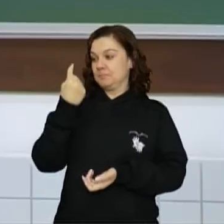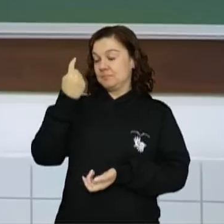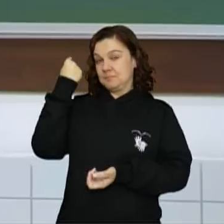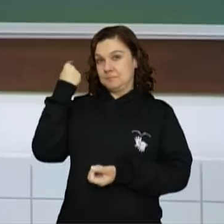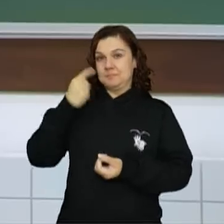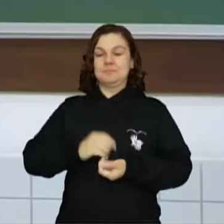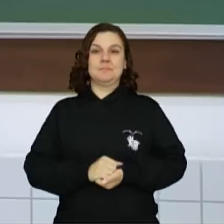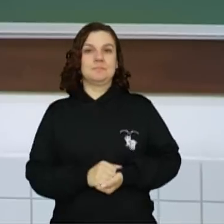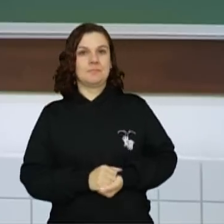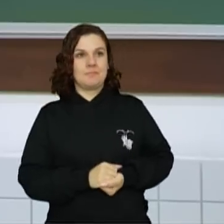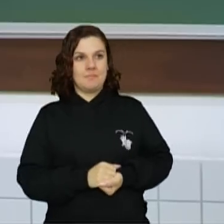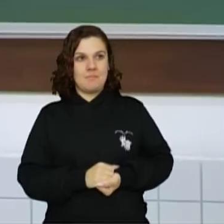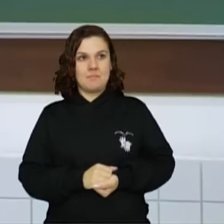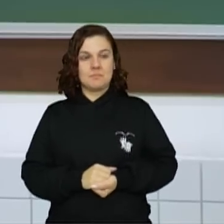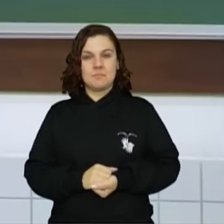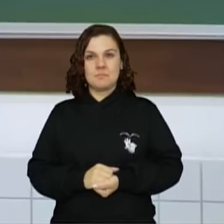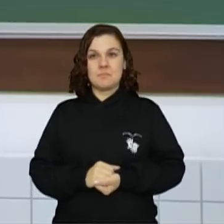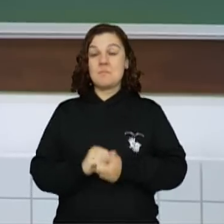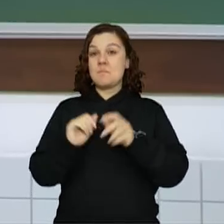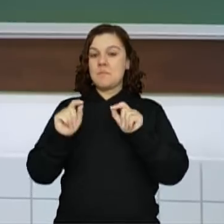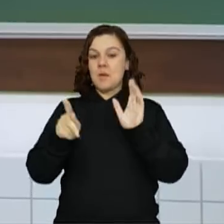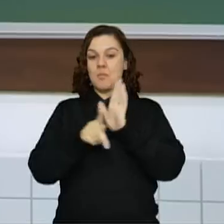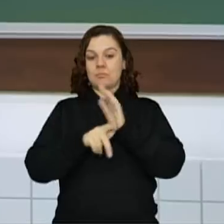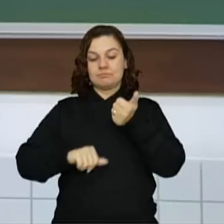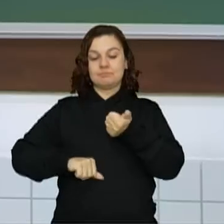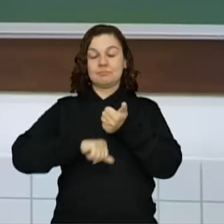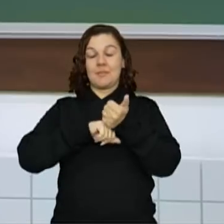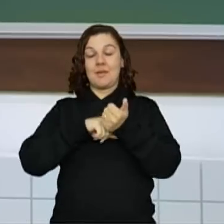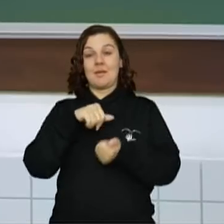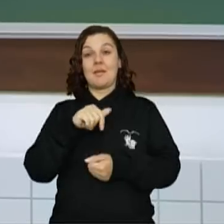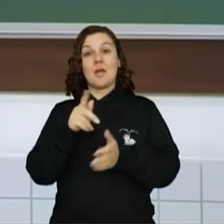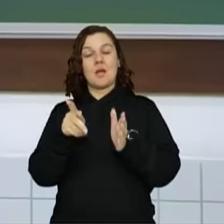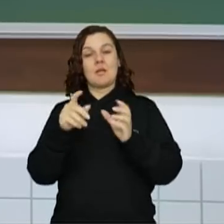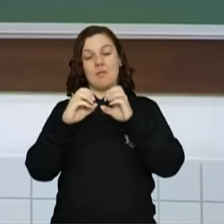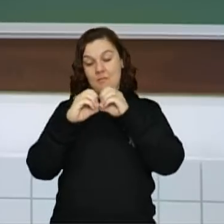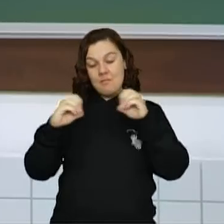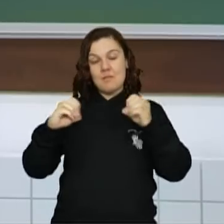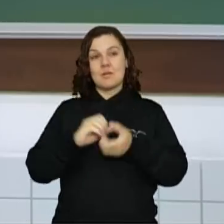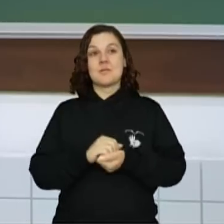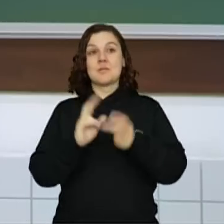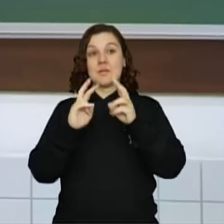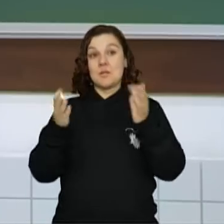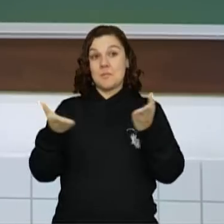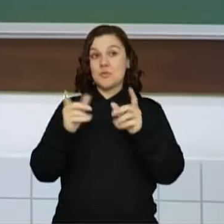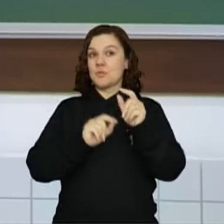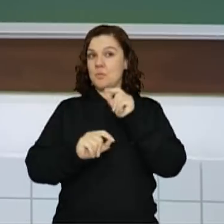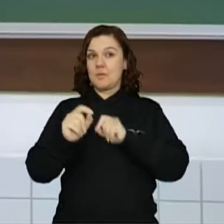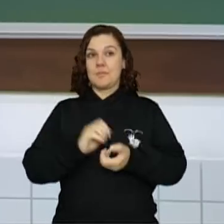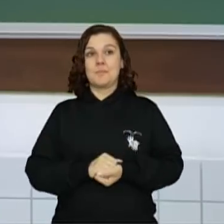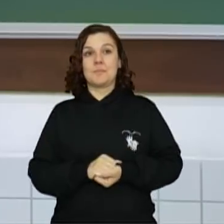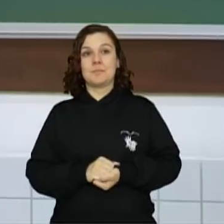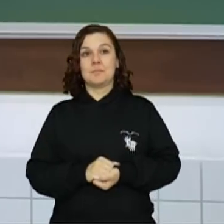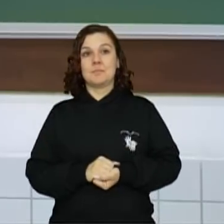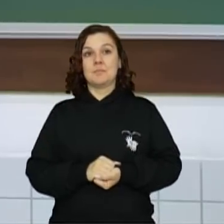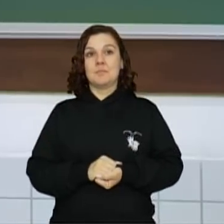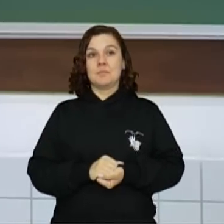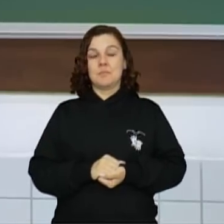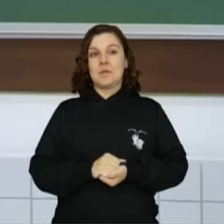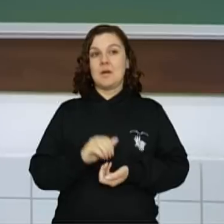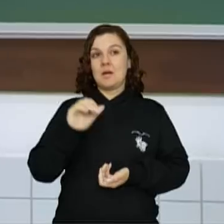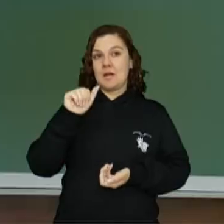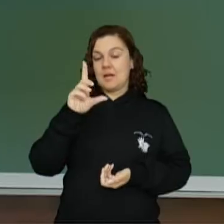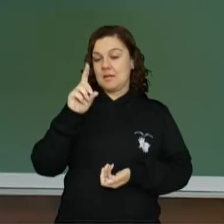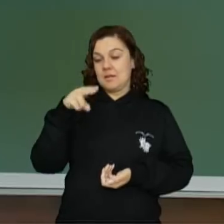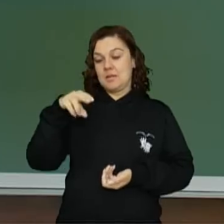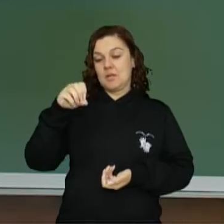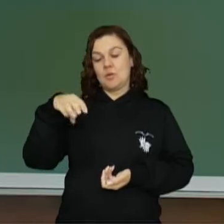aulas anteriores, que é termos acessórios da oração. E a temática da aula é o adjunto